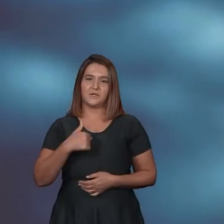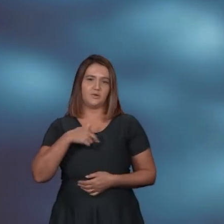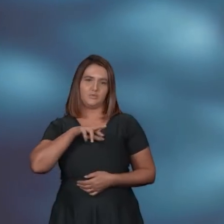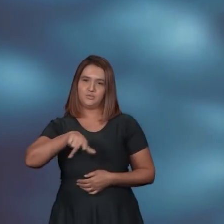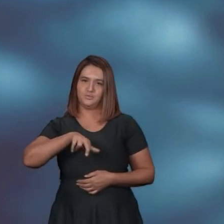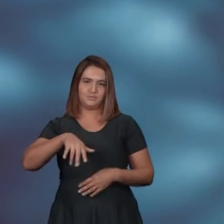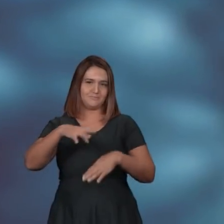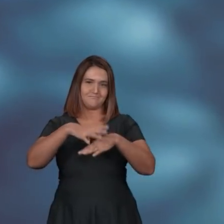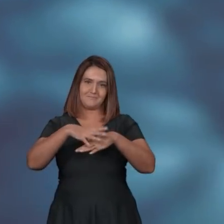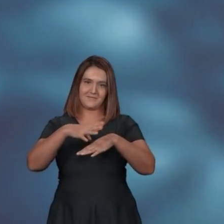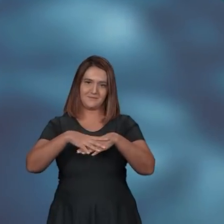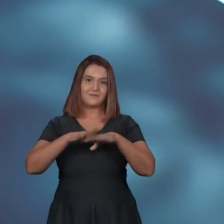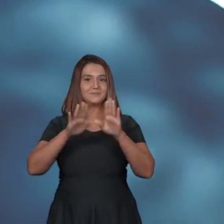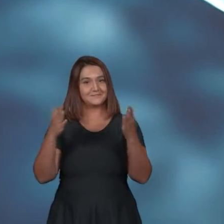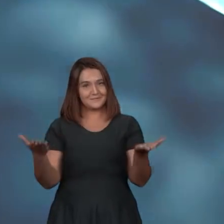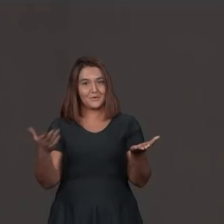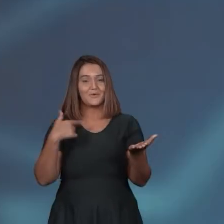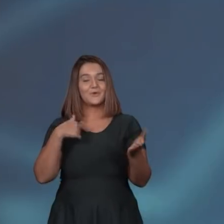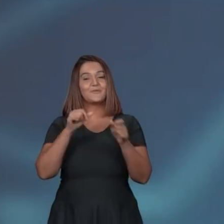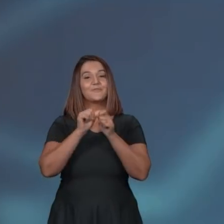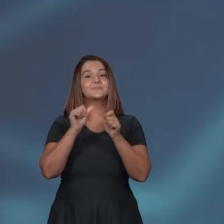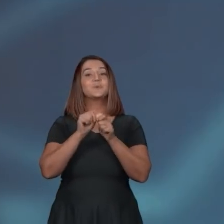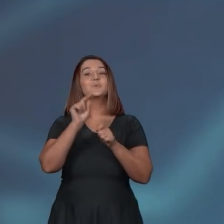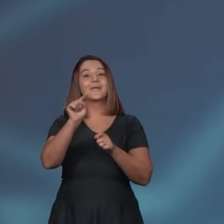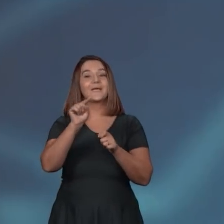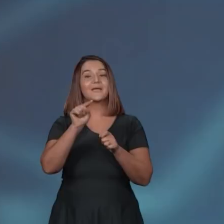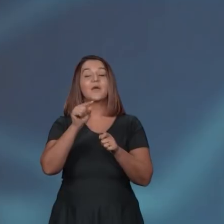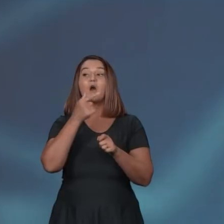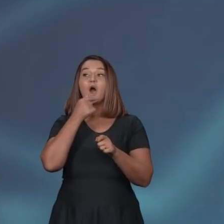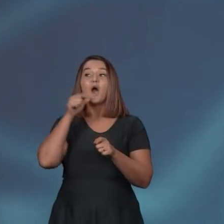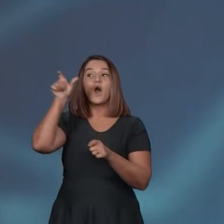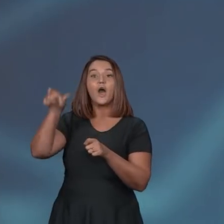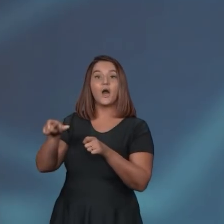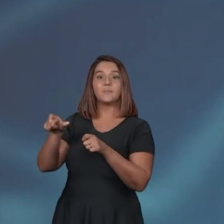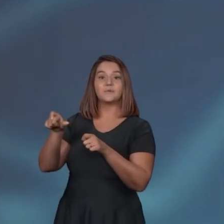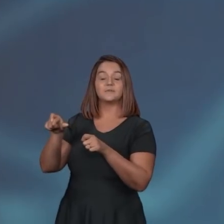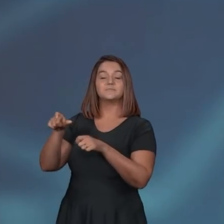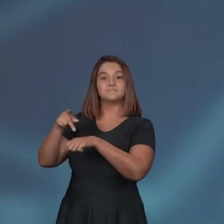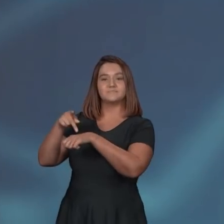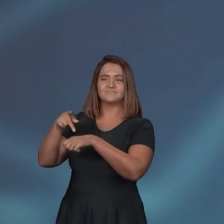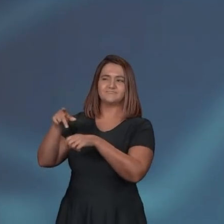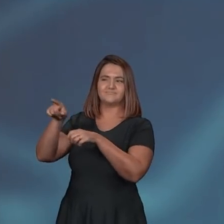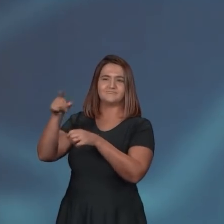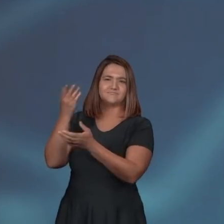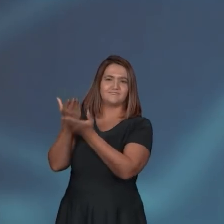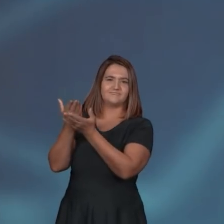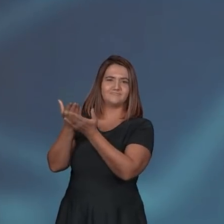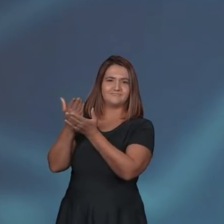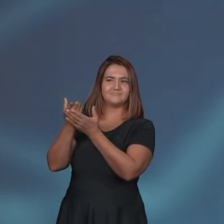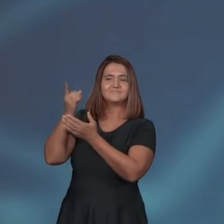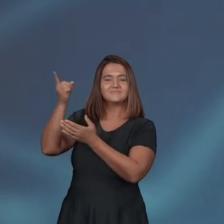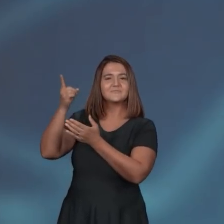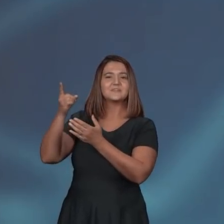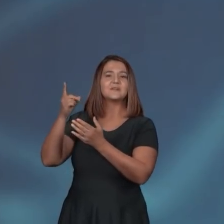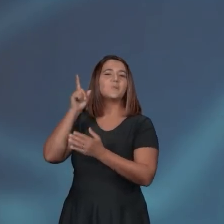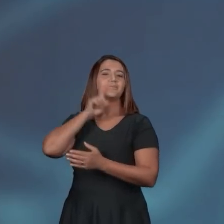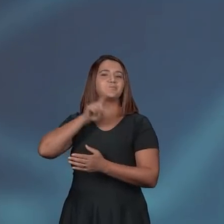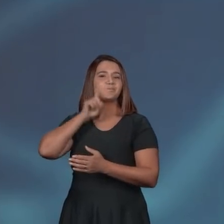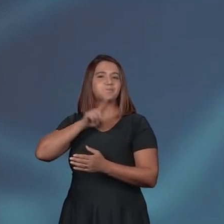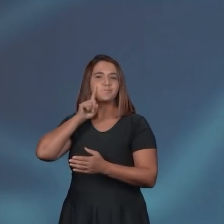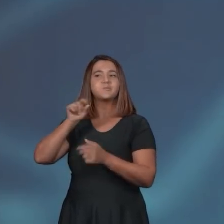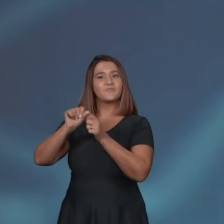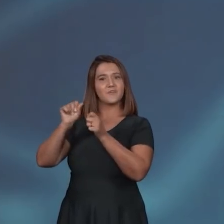matemático, então vou deixar a resposta com os especialistas de Harvard que fizeram essa conta. E eles disseram que se você calcular apenas a chance, a